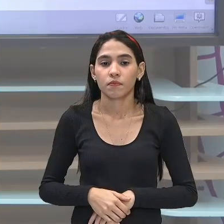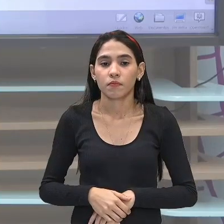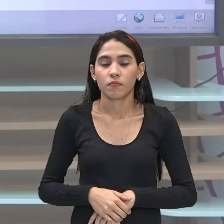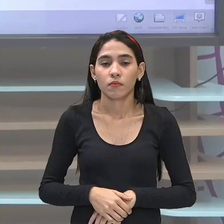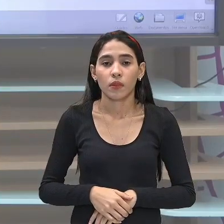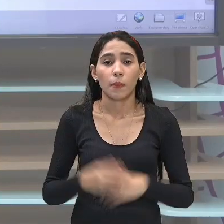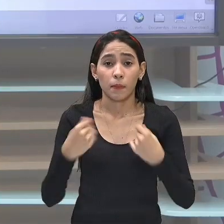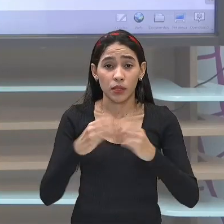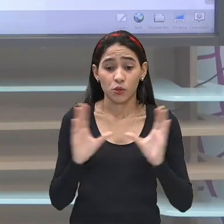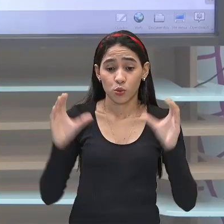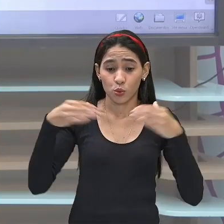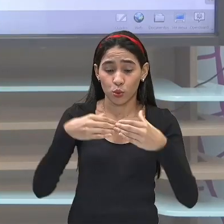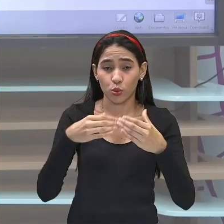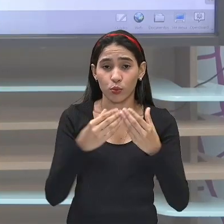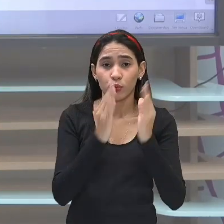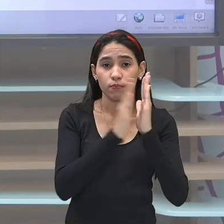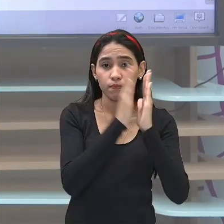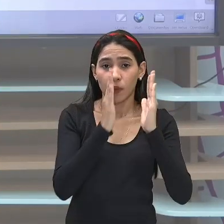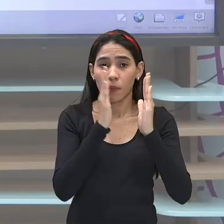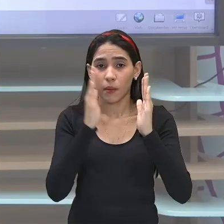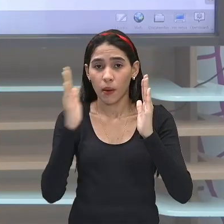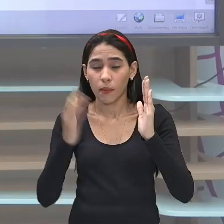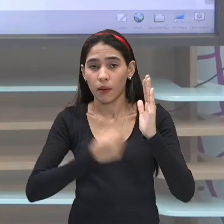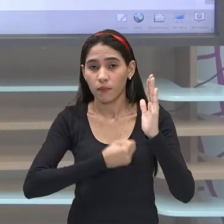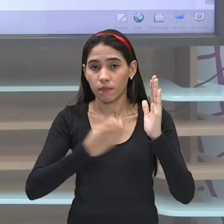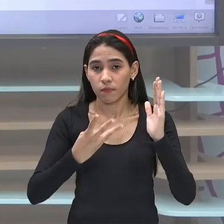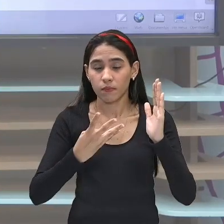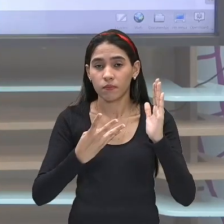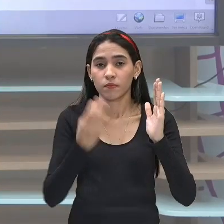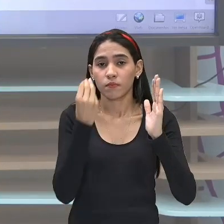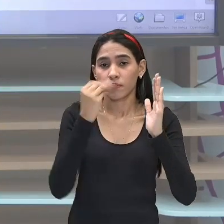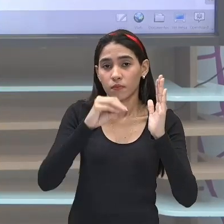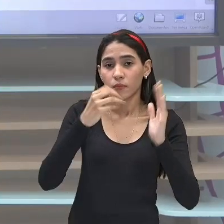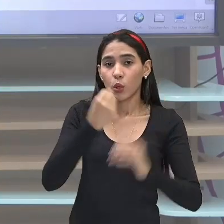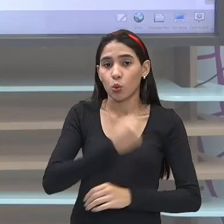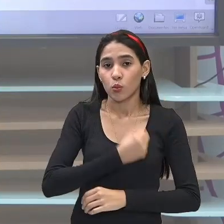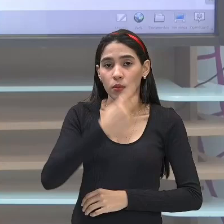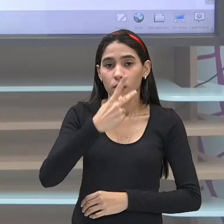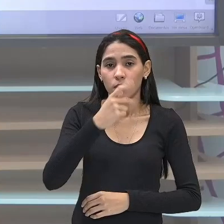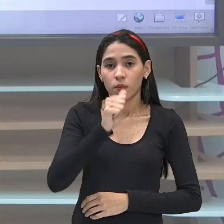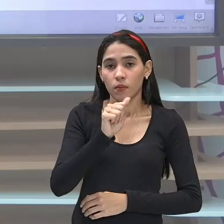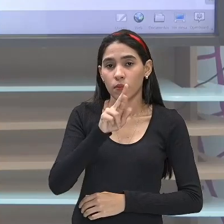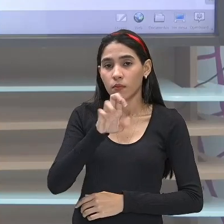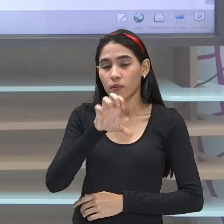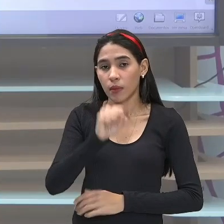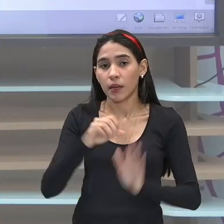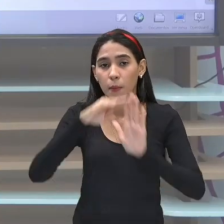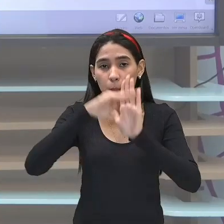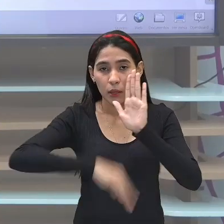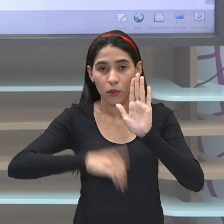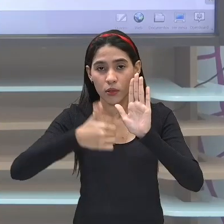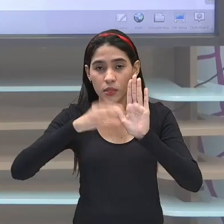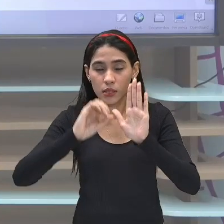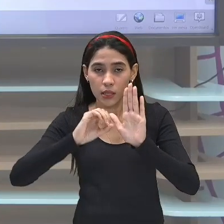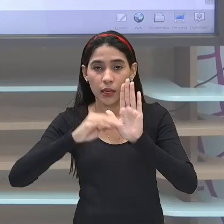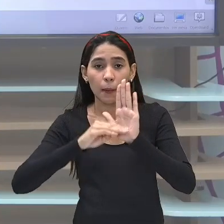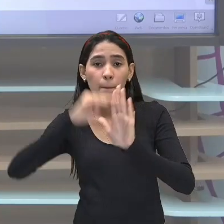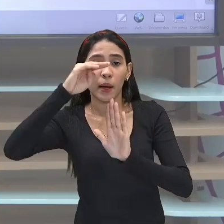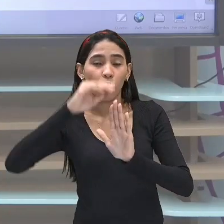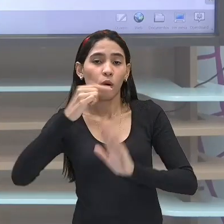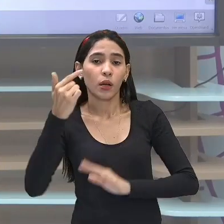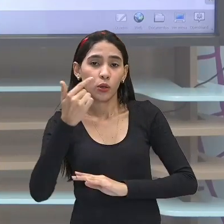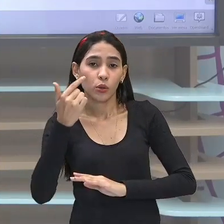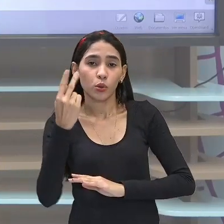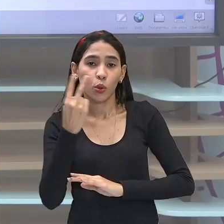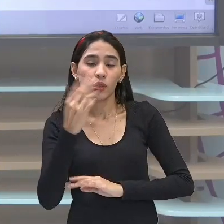uma sequência numérica com os números pares menores que 100 e maiores que 2, por exemplo. Vamos